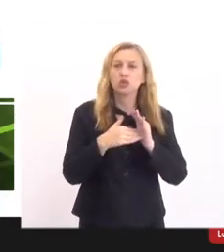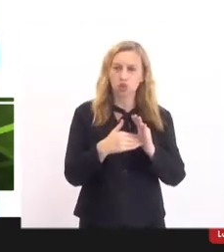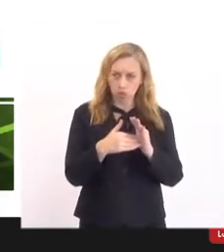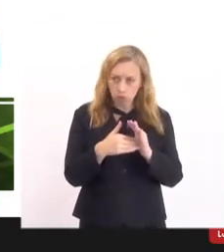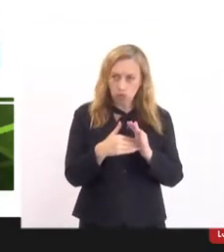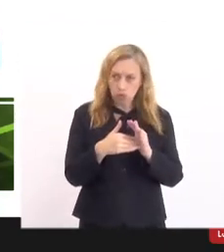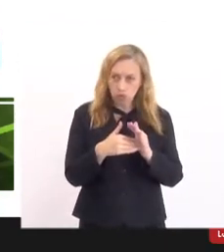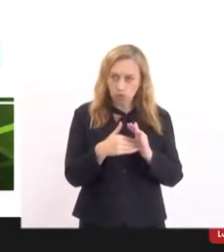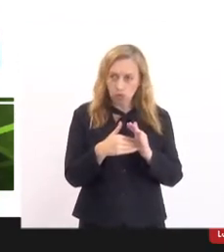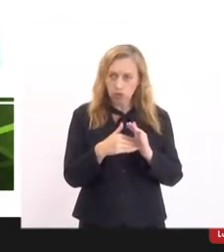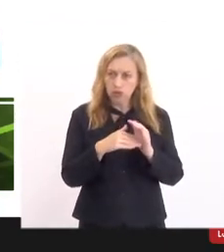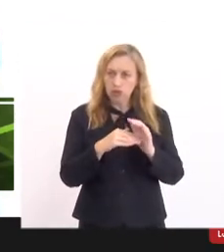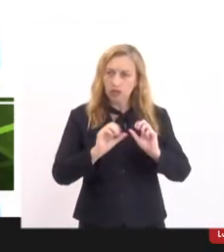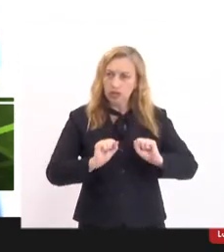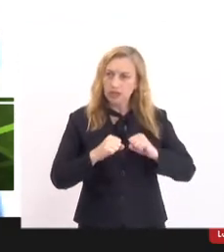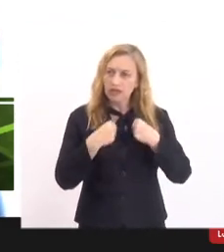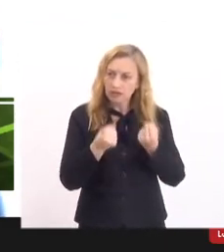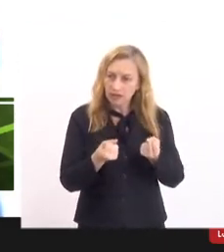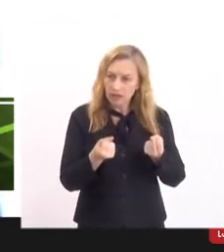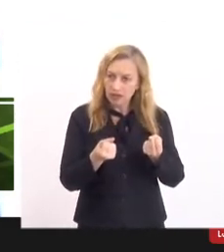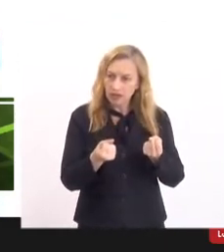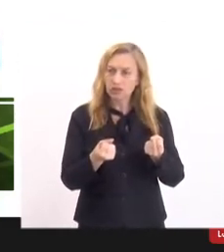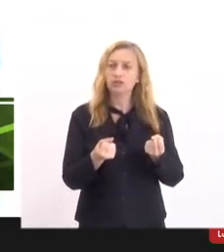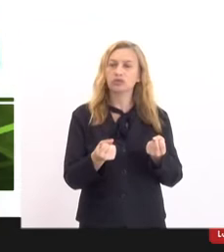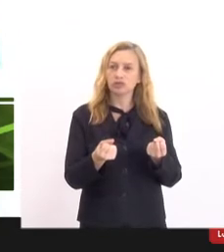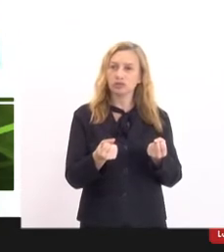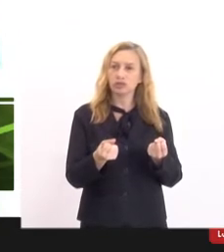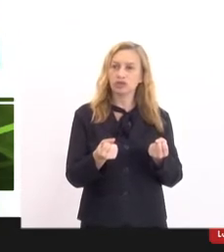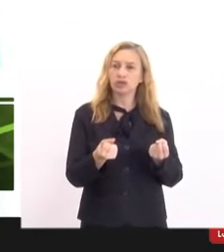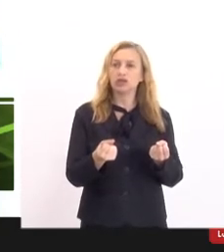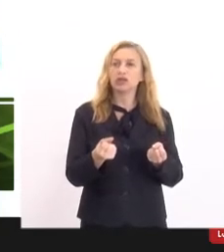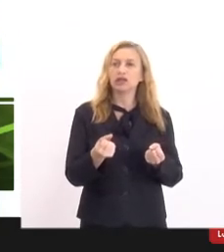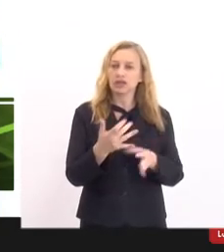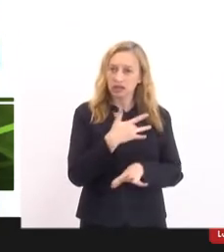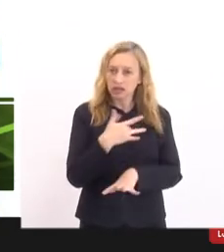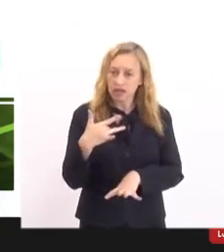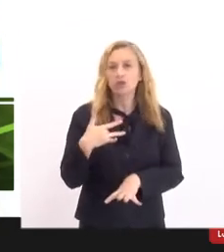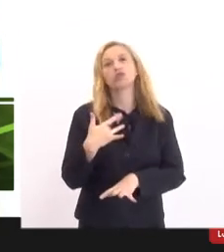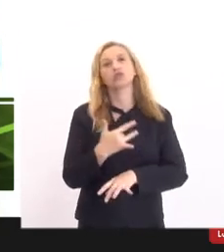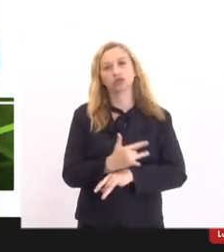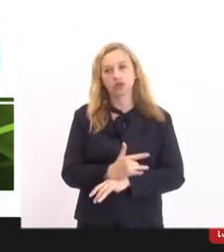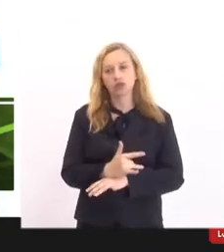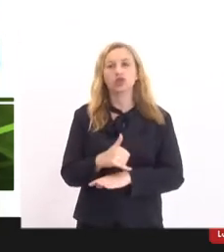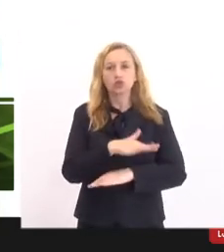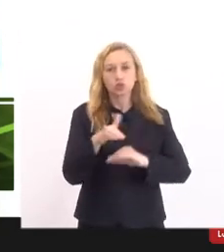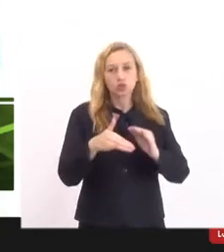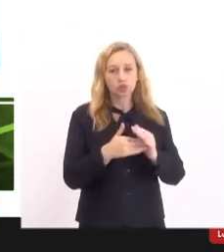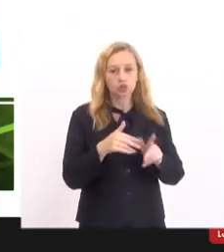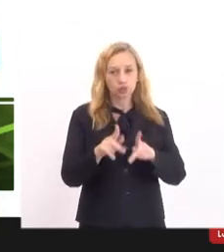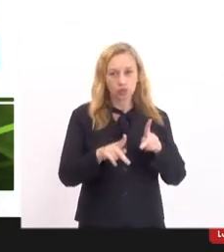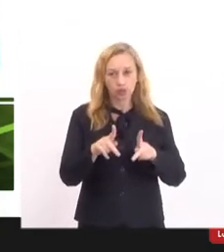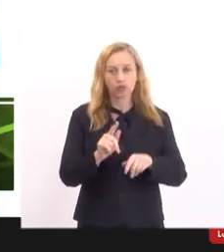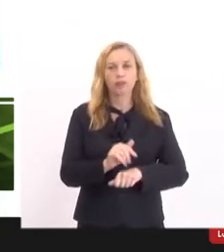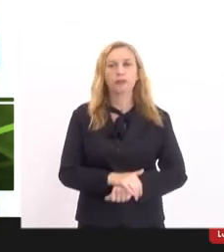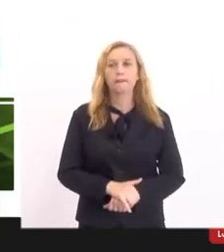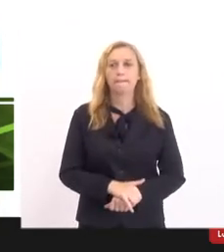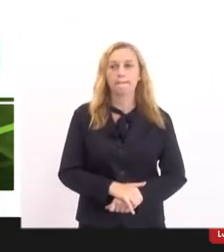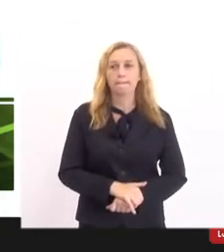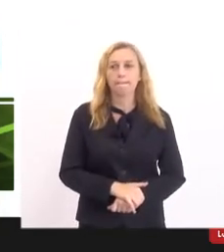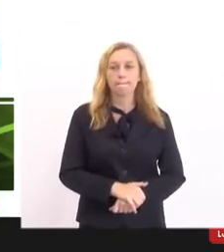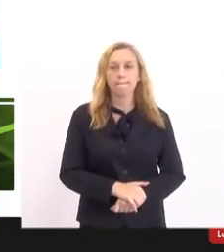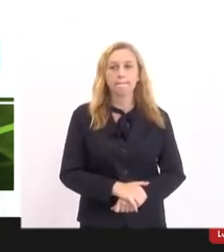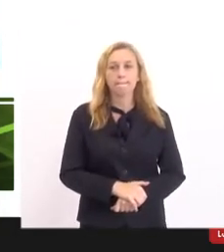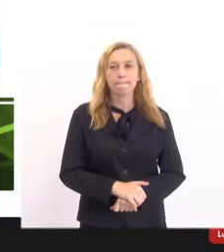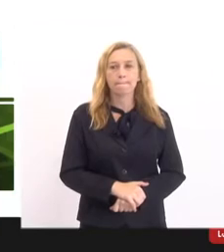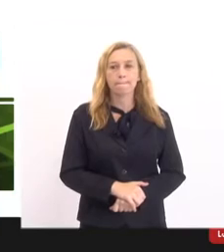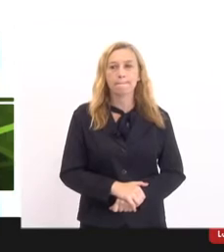que defendemos a educação pública e que defendemos a saúde de toda a população. A gente